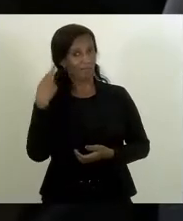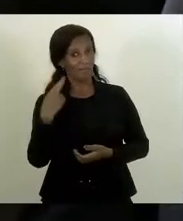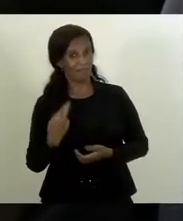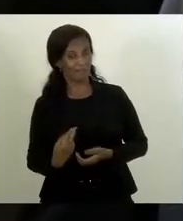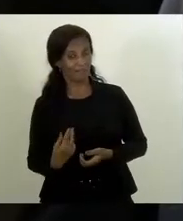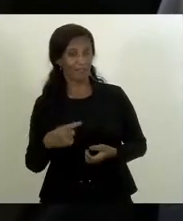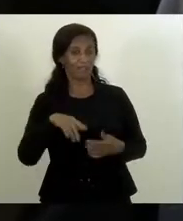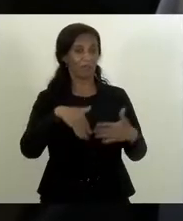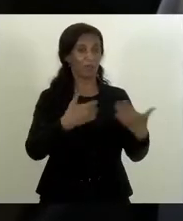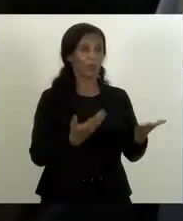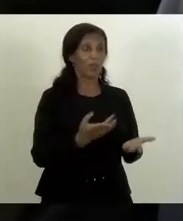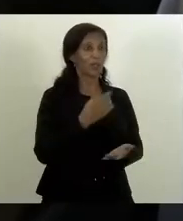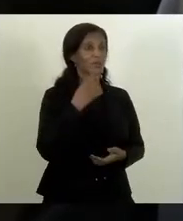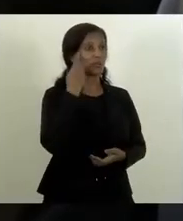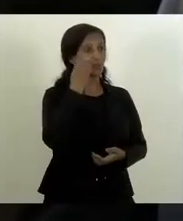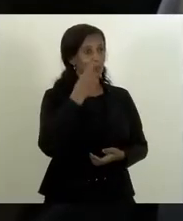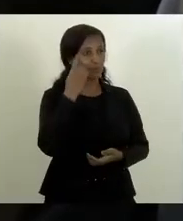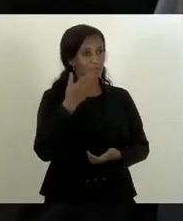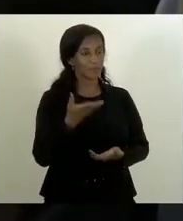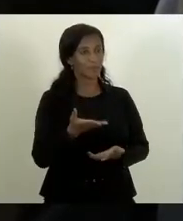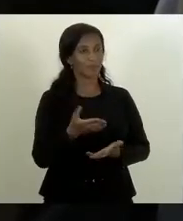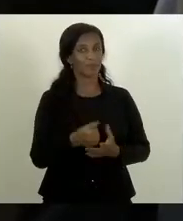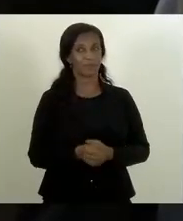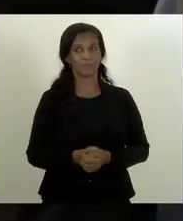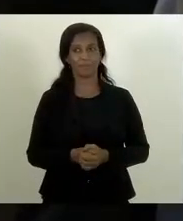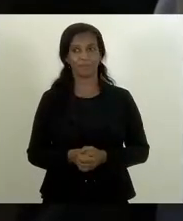Souza como do deputado